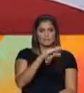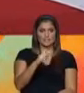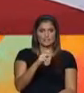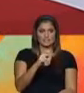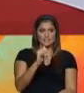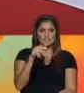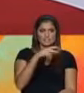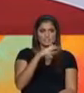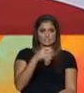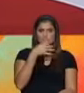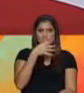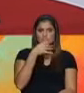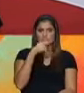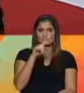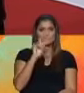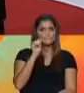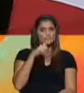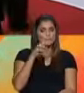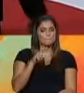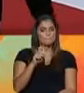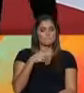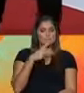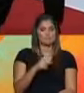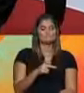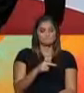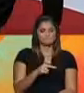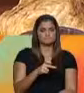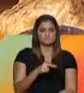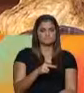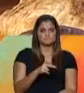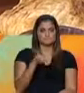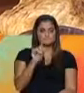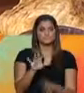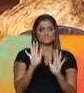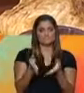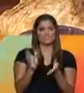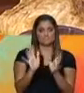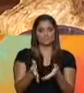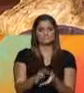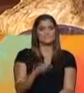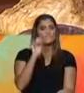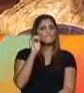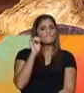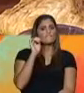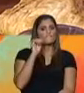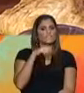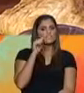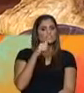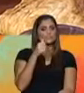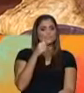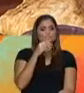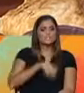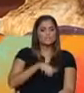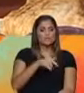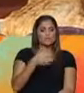portanto, estamos a falar de vinhos da Meda, que já tem vinhas no território